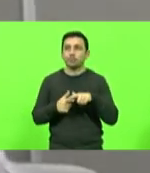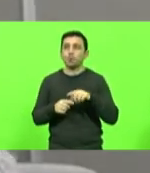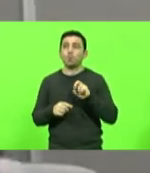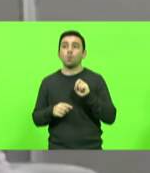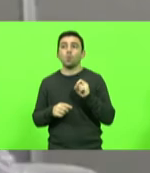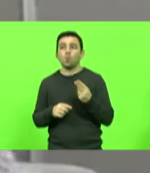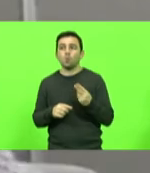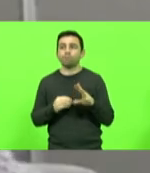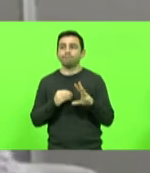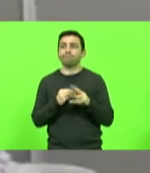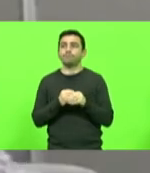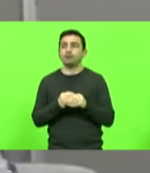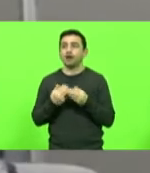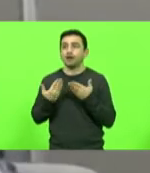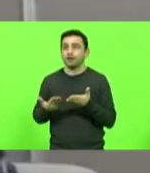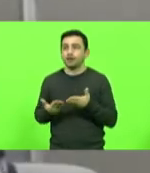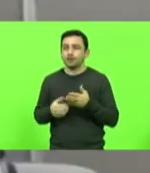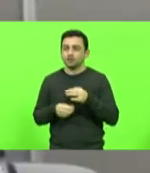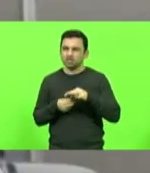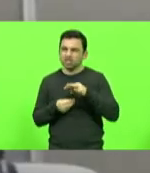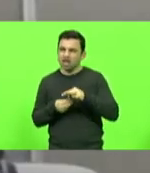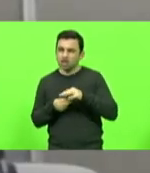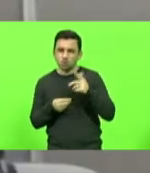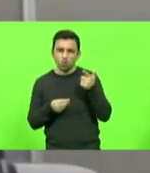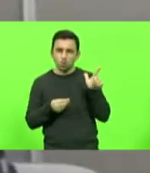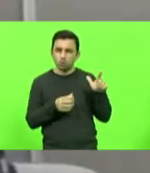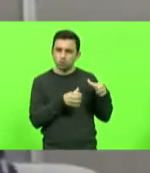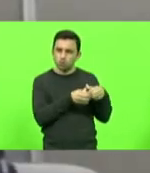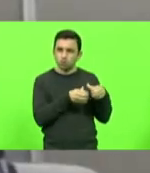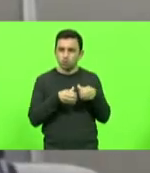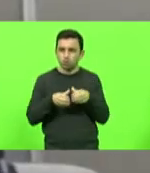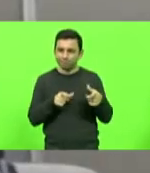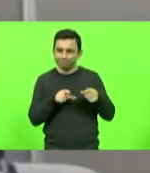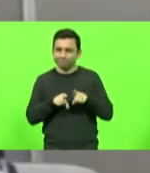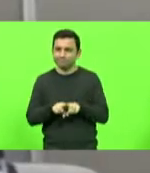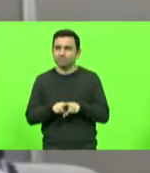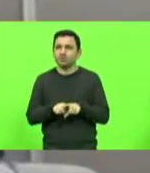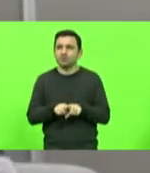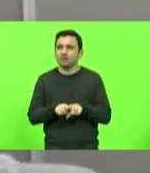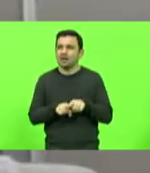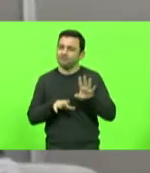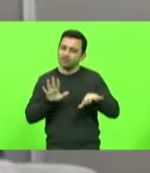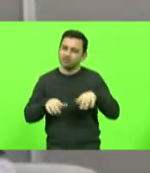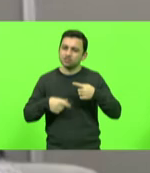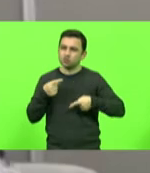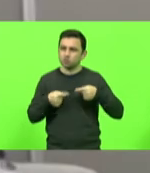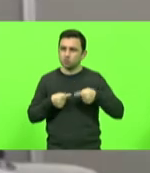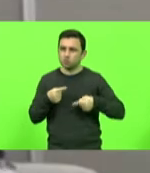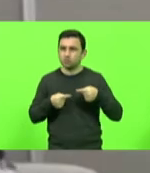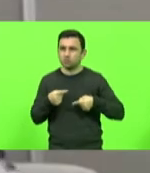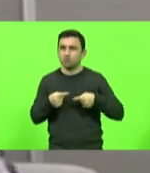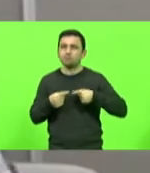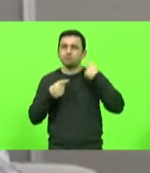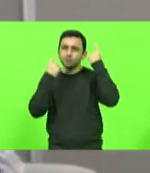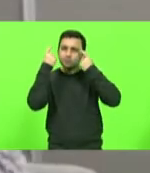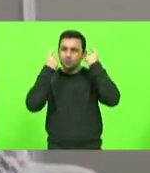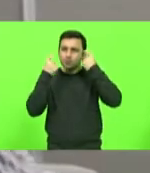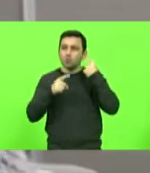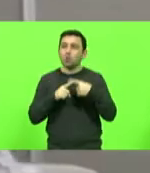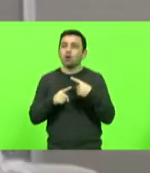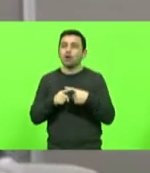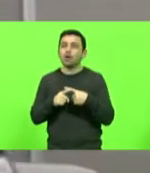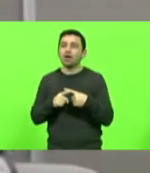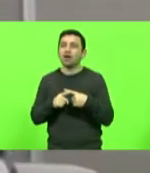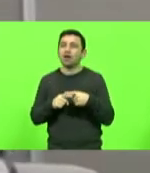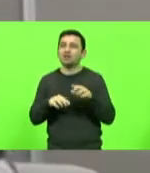de assistência social por entidades parceiras, como se tem visto e muitas vezes se discutido, preocupa porque muitas vezes isso